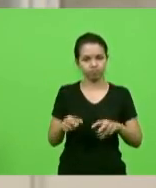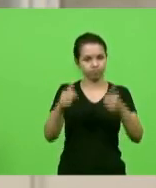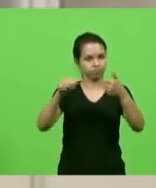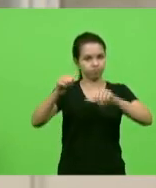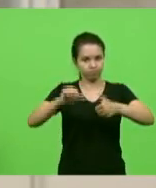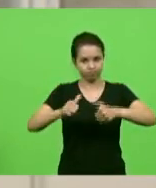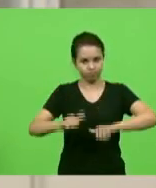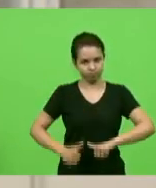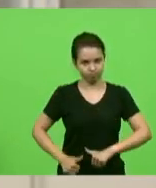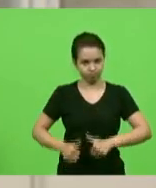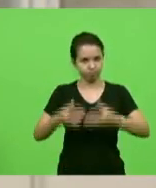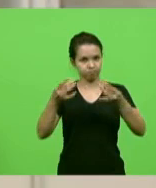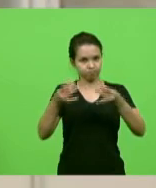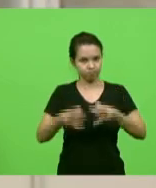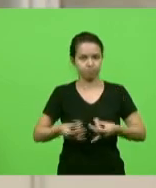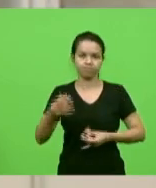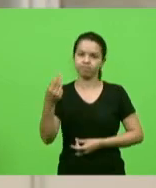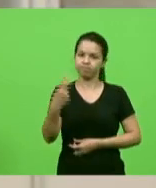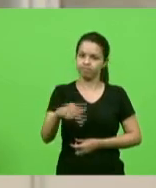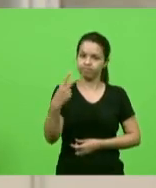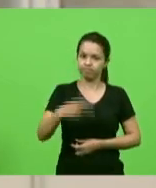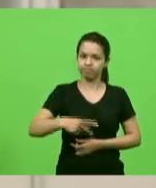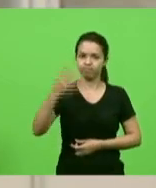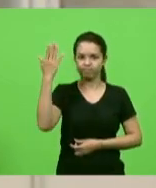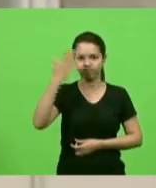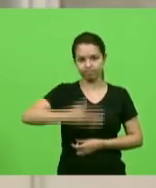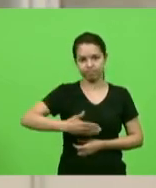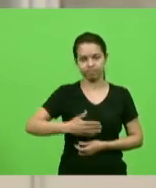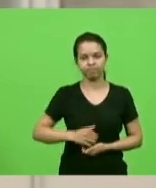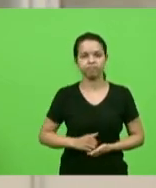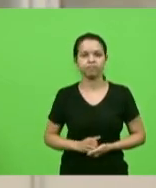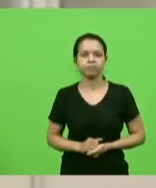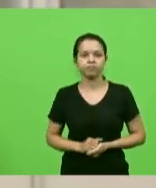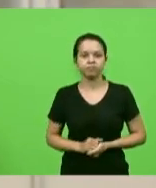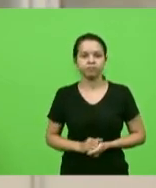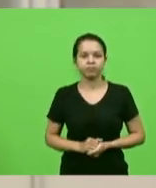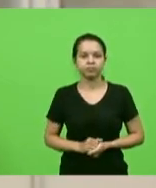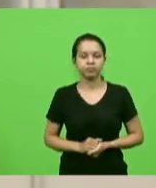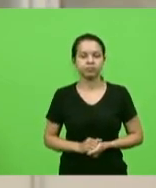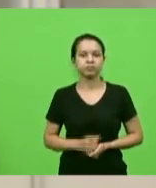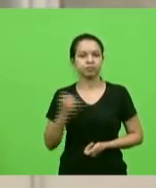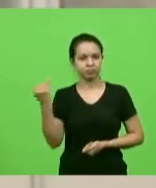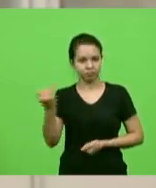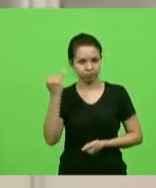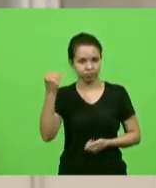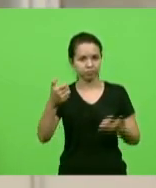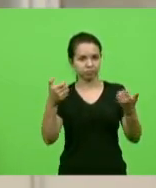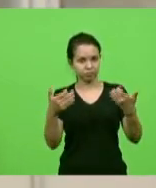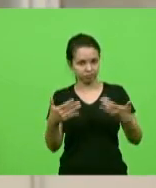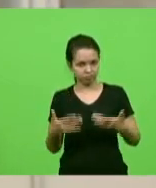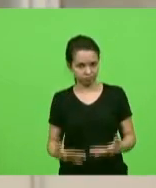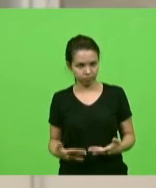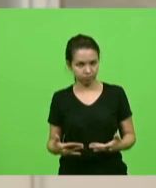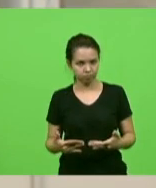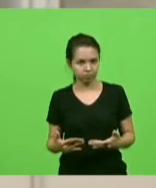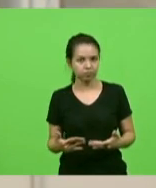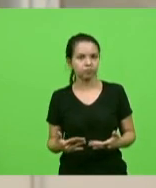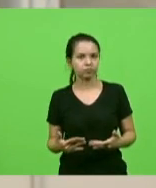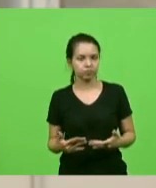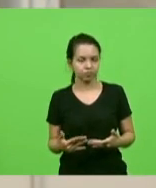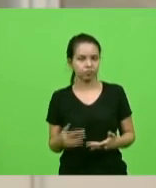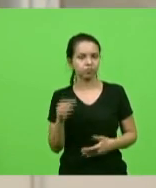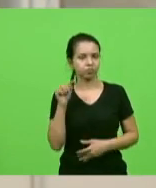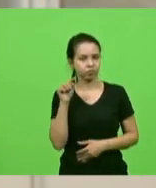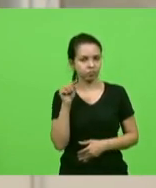podem mesmo serem úteis ao presente processo Freeza que o inquérito criminal